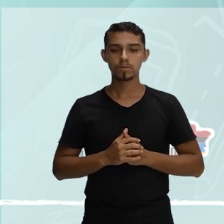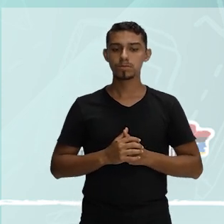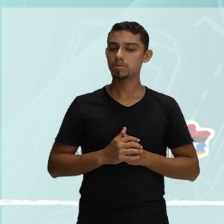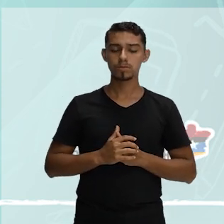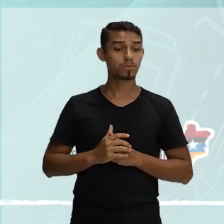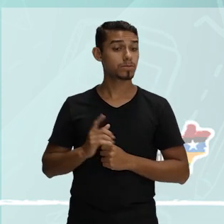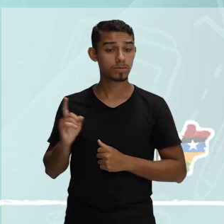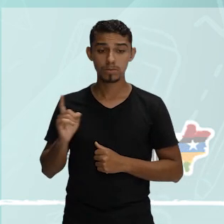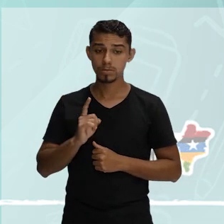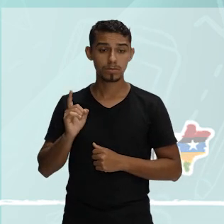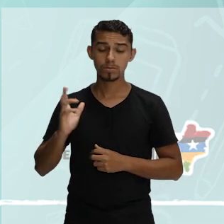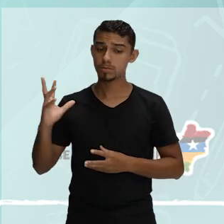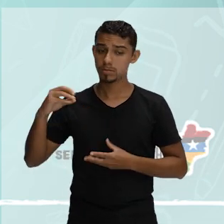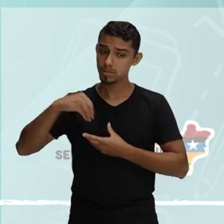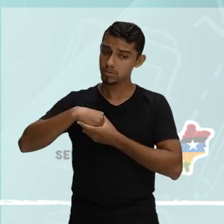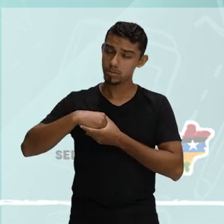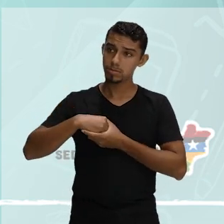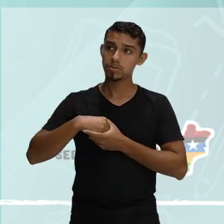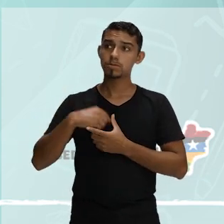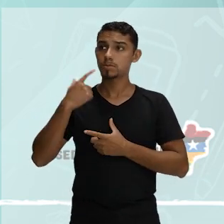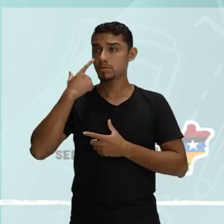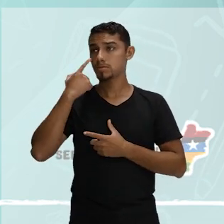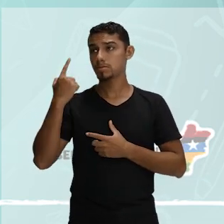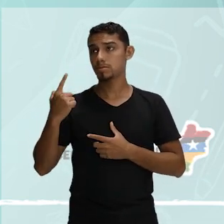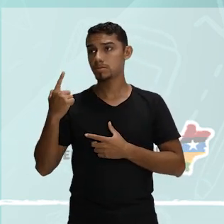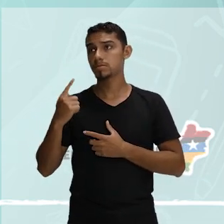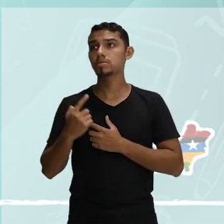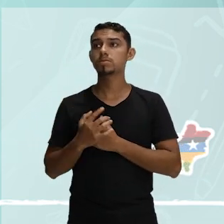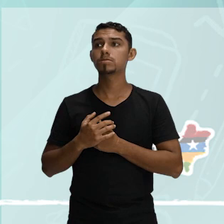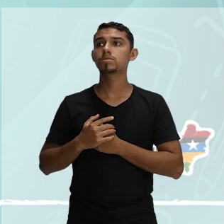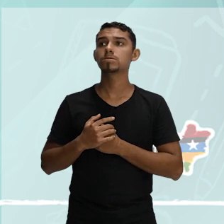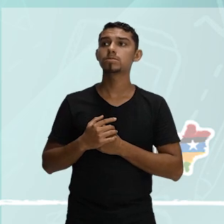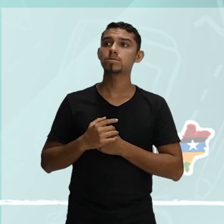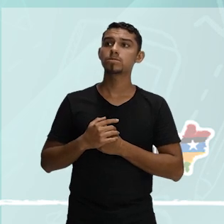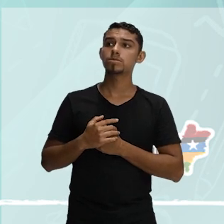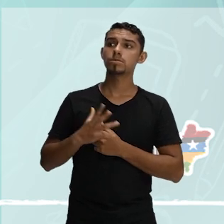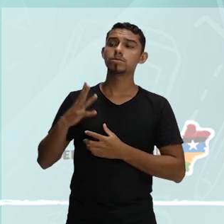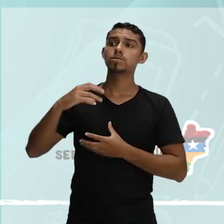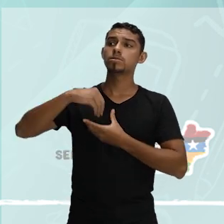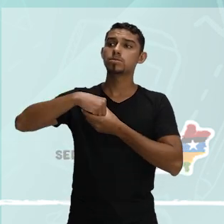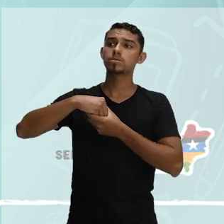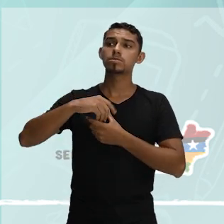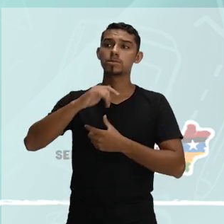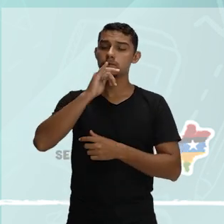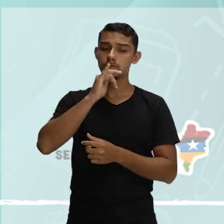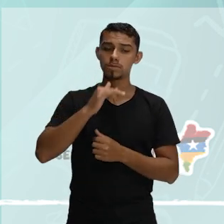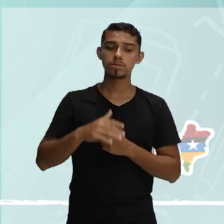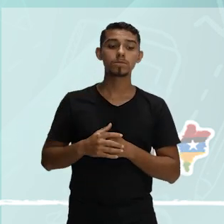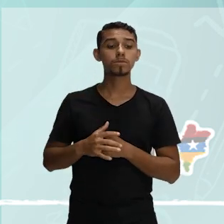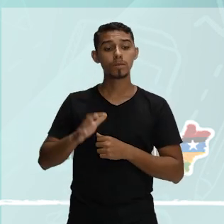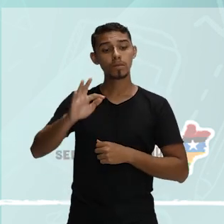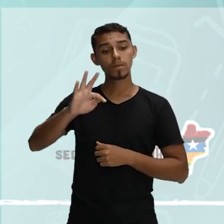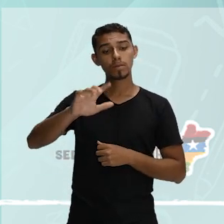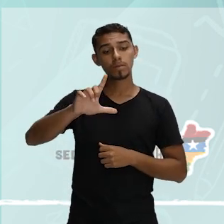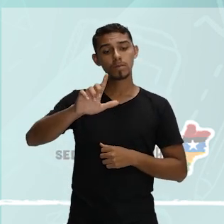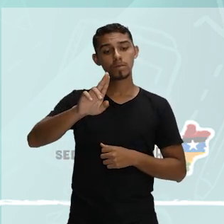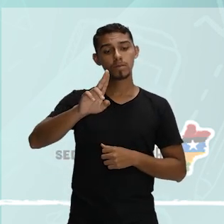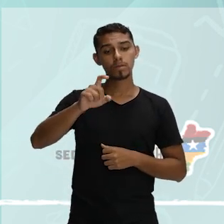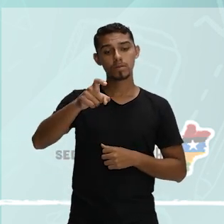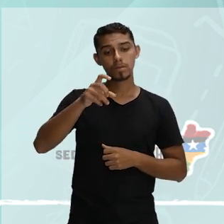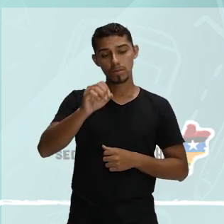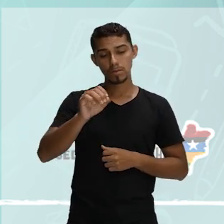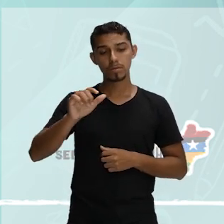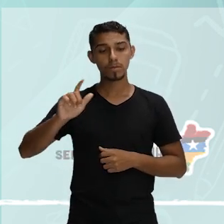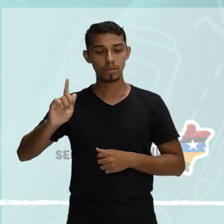se aplicando ao conceito de espécie do Ernest Mayr, porque está havendo fluxo gênico